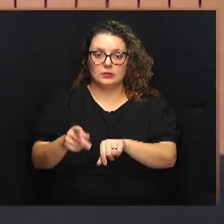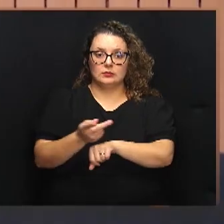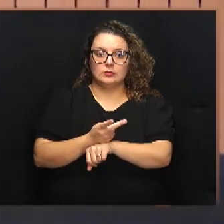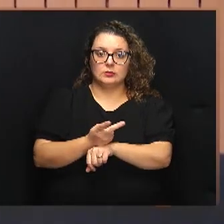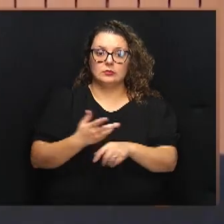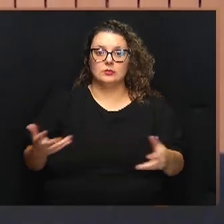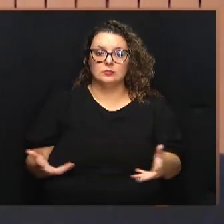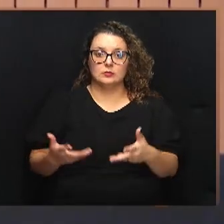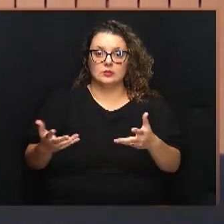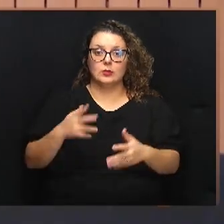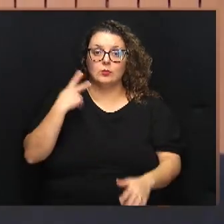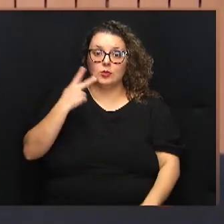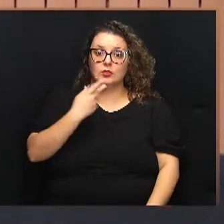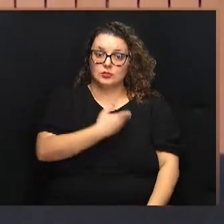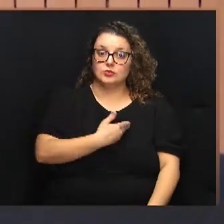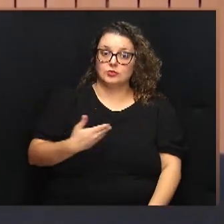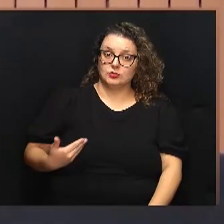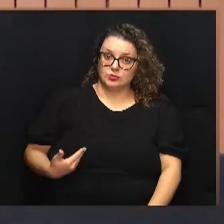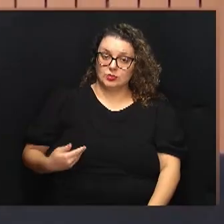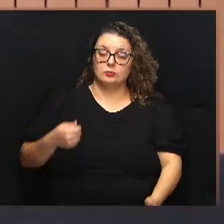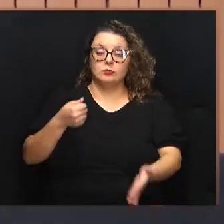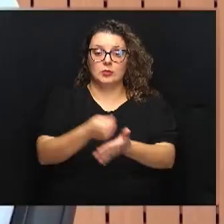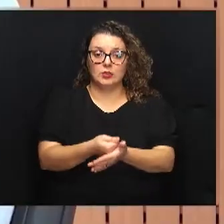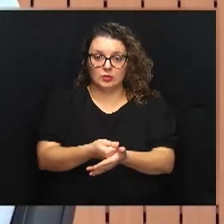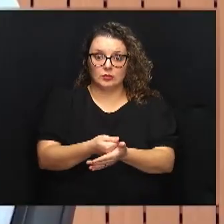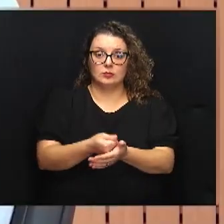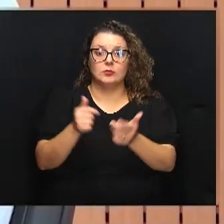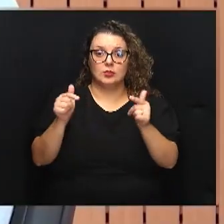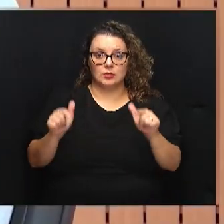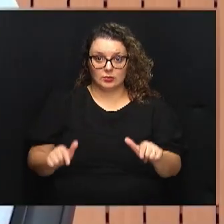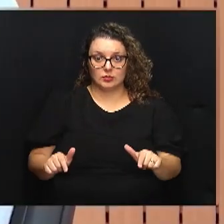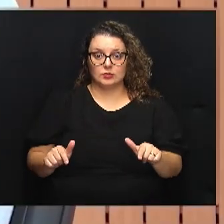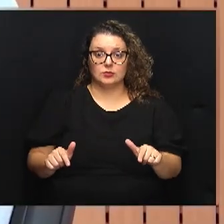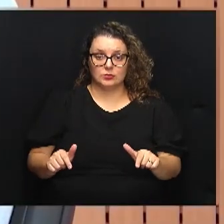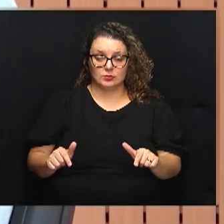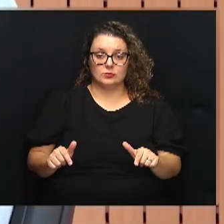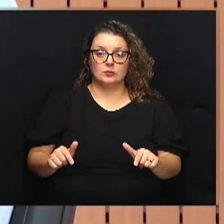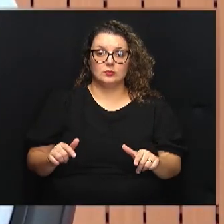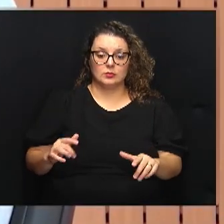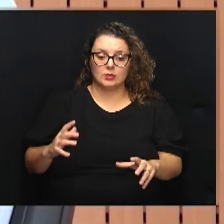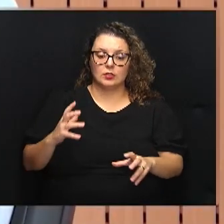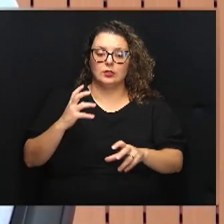incentivar políticas públicas para garantir que o espaço seja